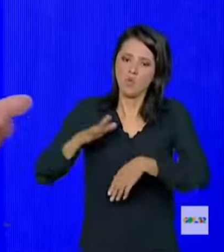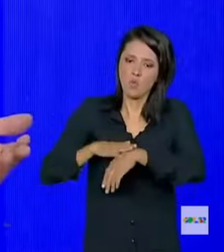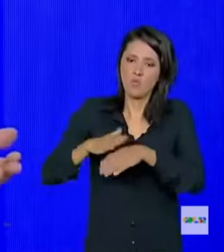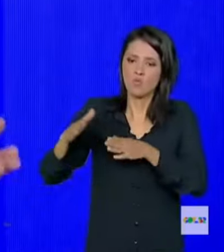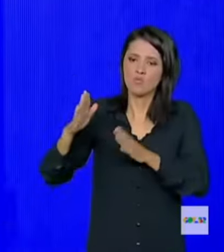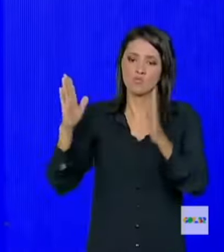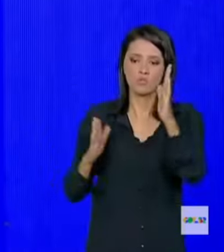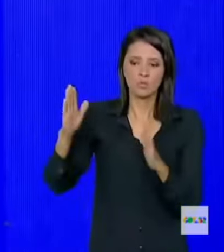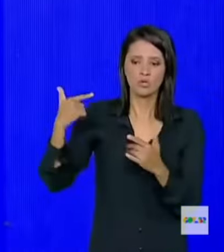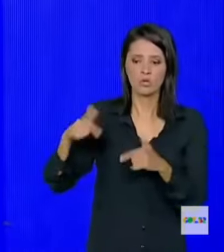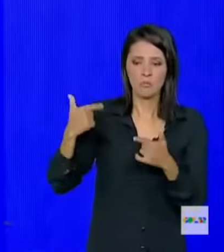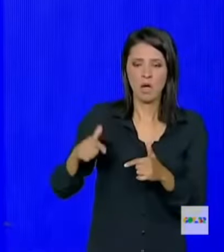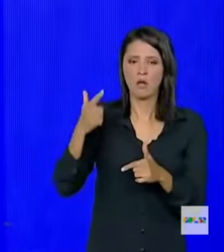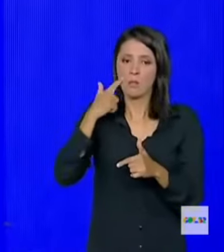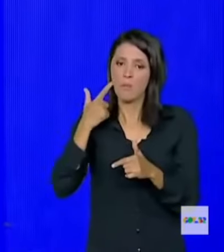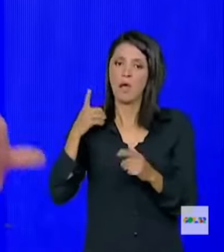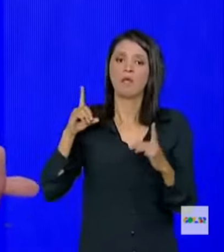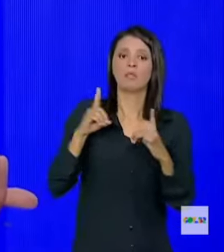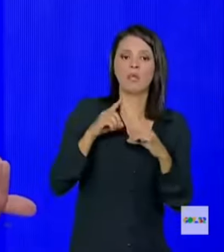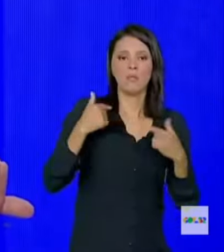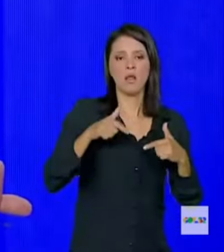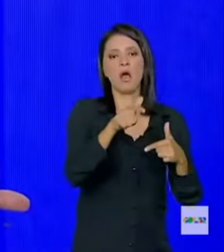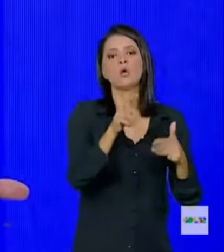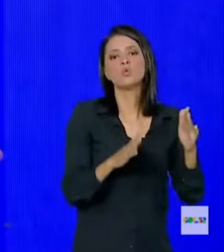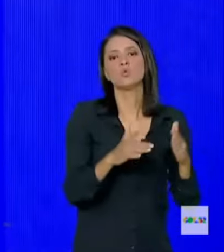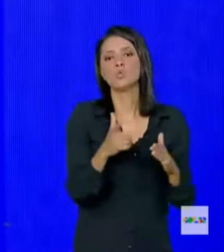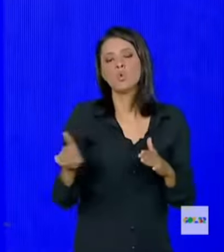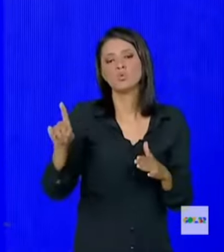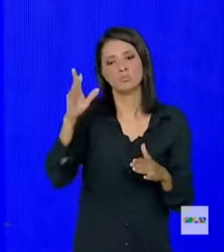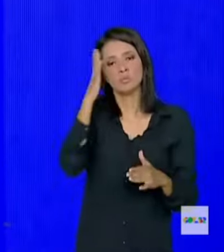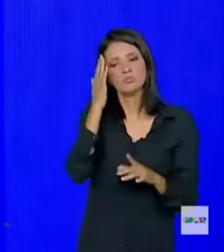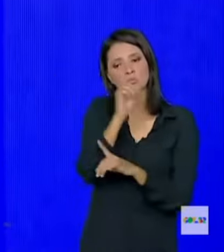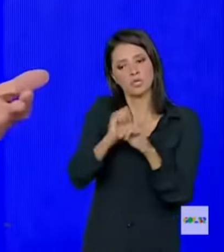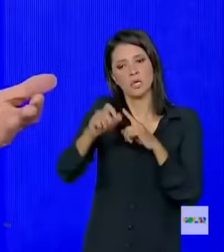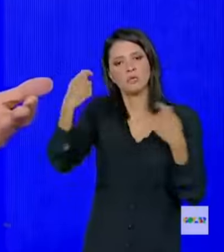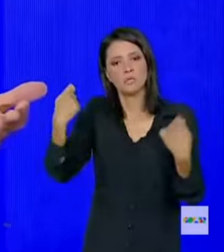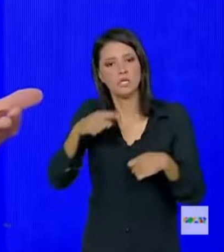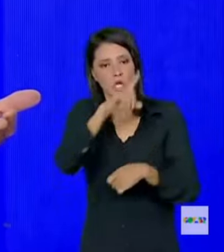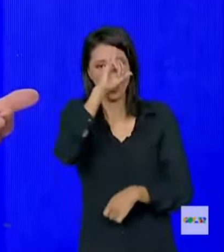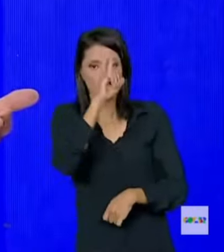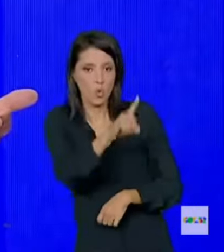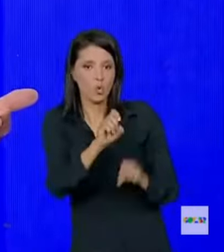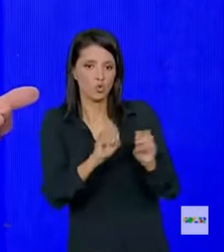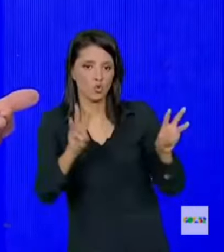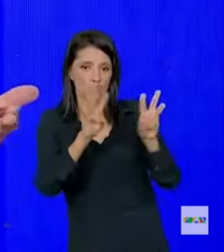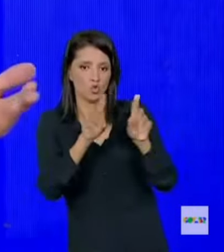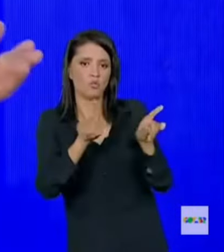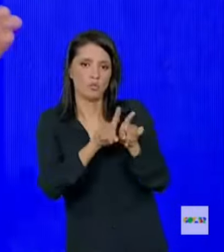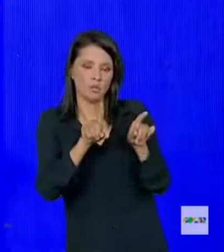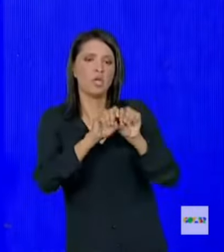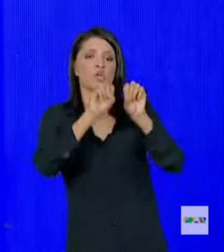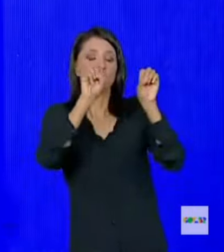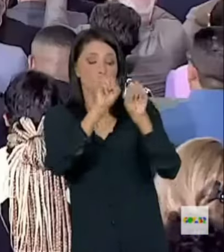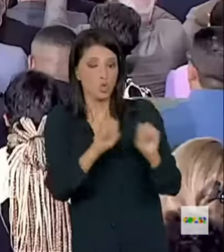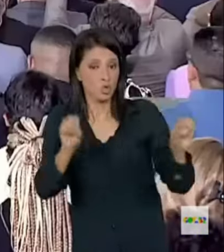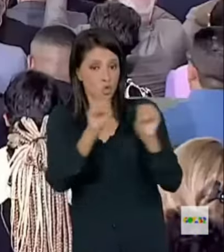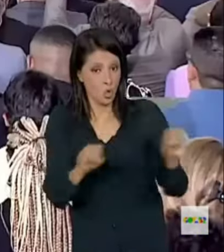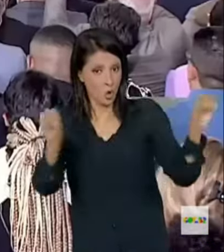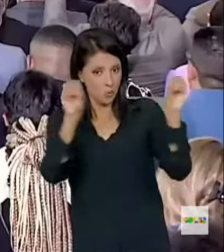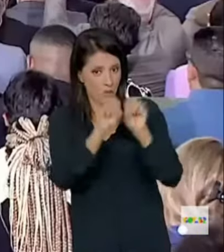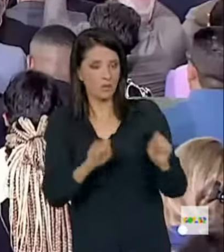uma demanda extra, sabe, que a sociedade precisa e que o dono do shopping precisa. O que estamos fazendo aqui